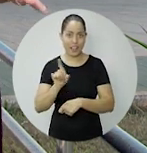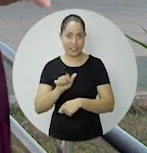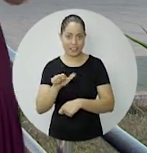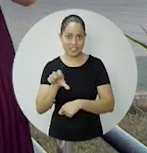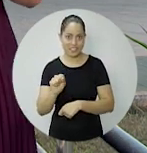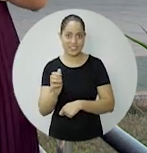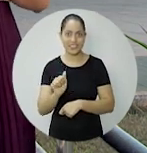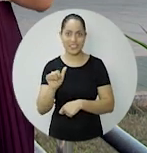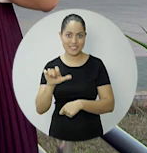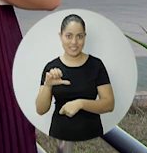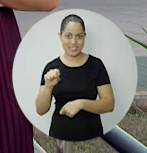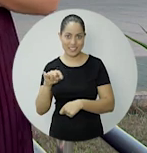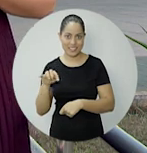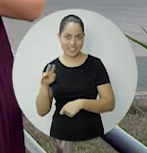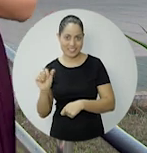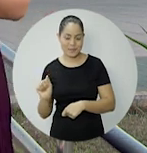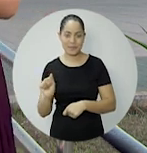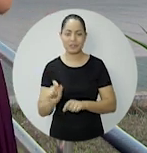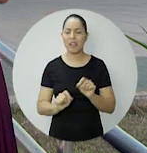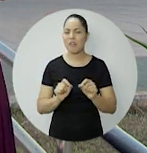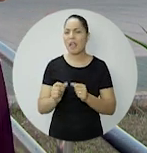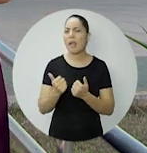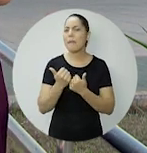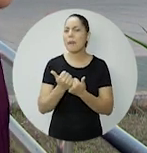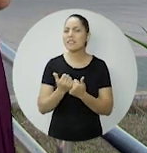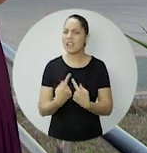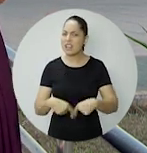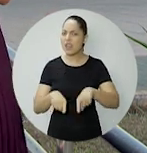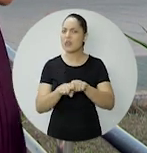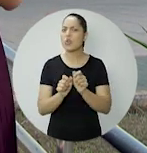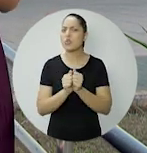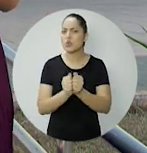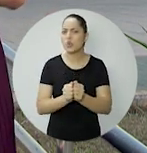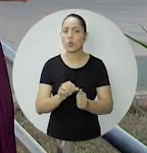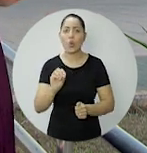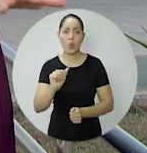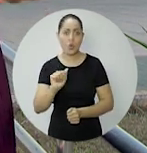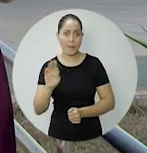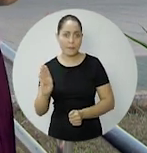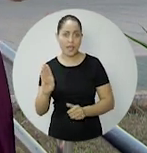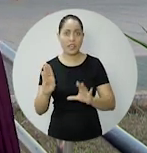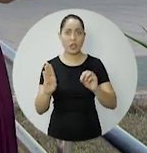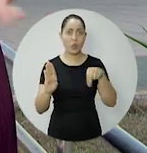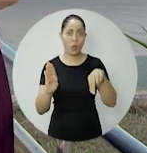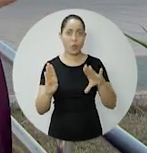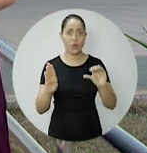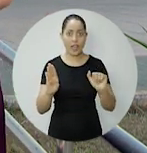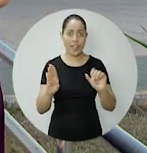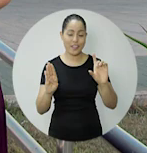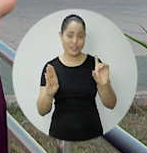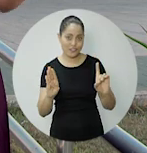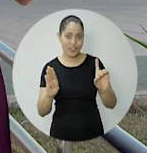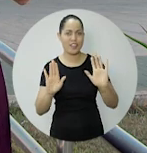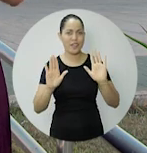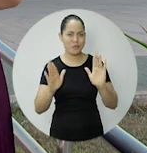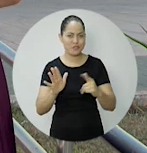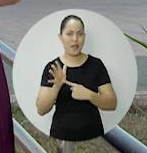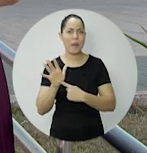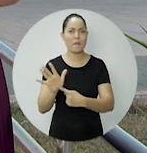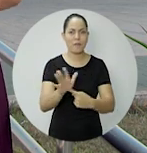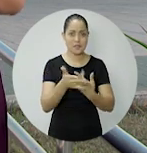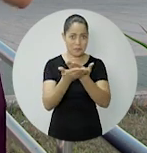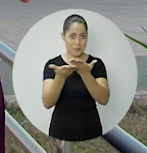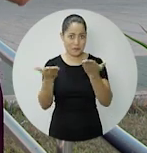assistência aos advogados e às advogadas. A parceria entre OAB e CONCAD tem sido de muito sucesso e por isso mesmo nós